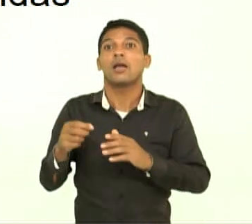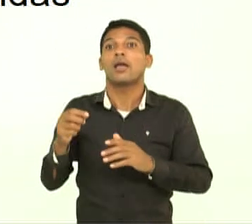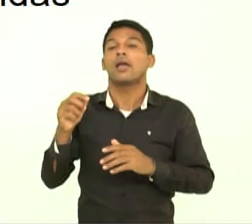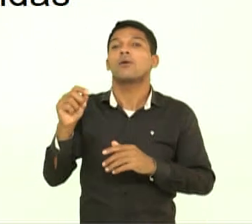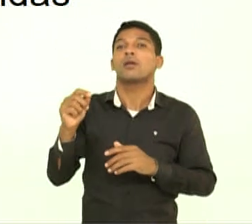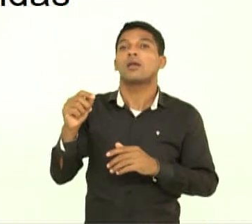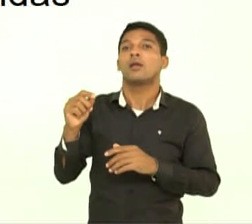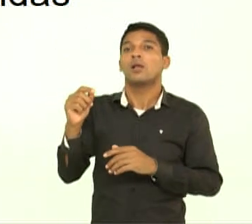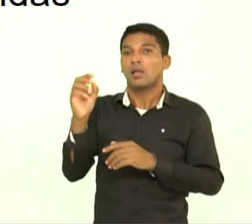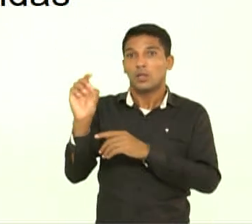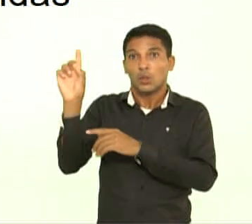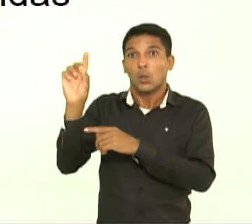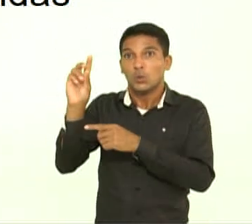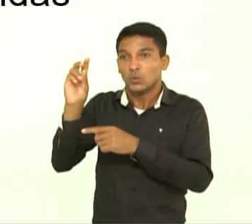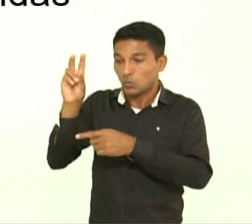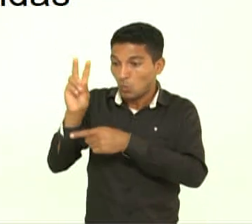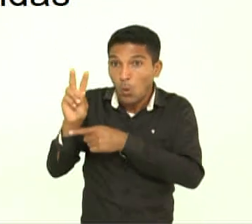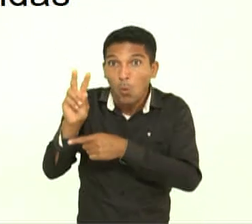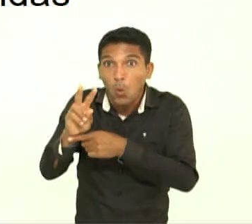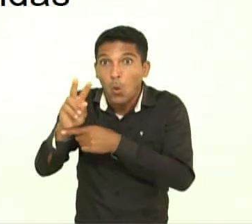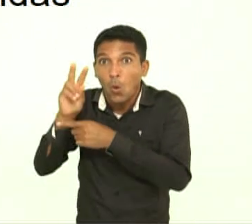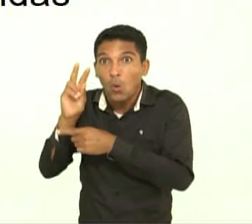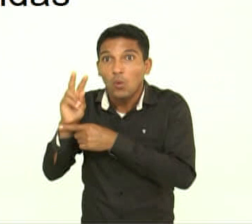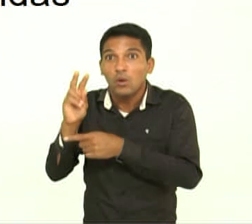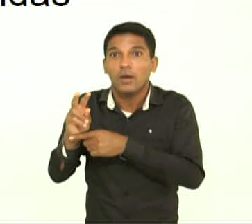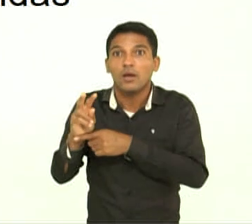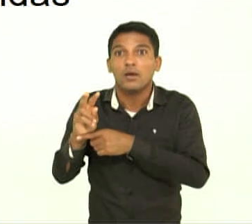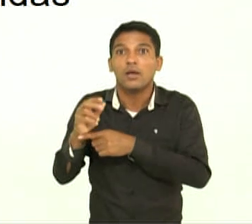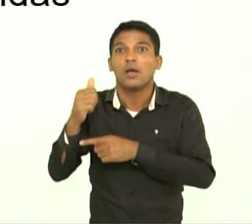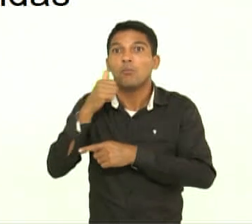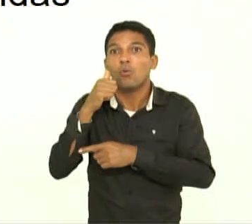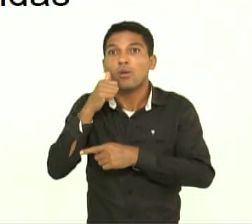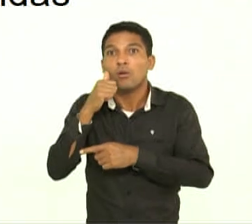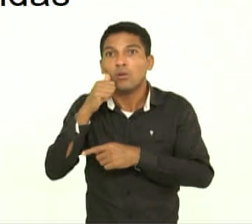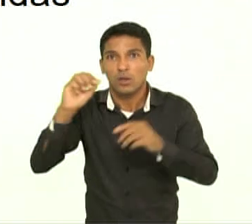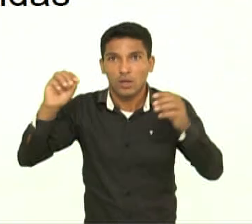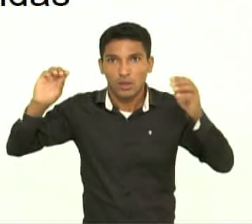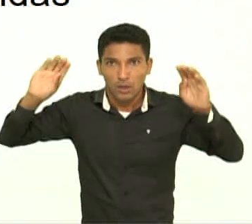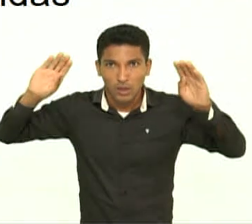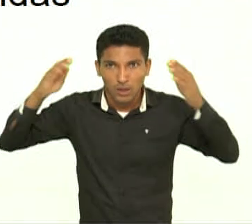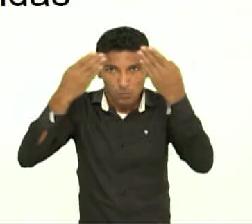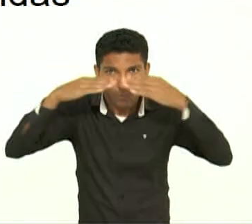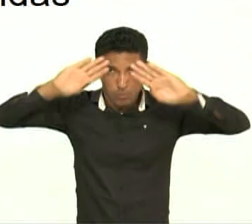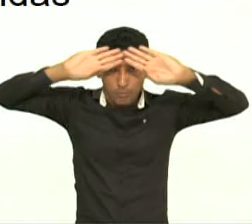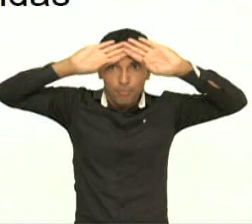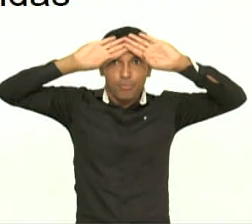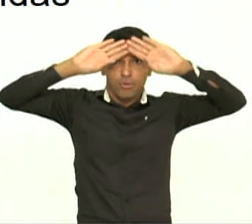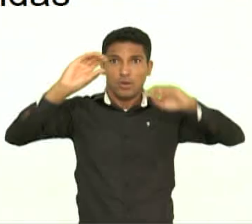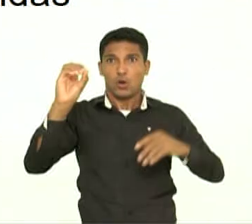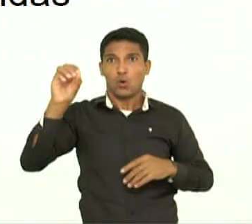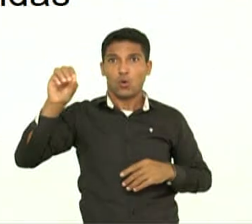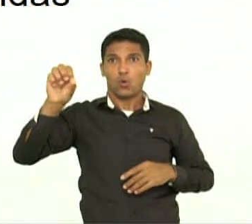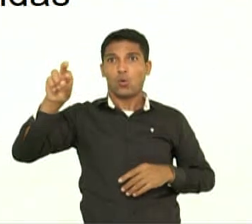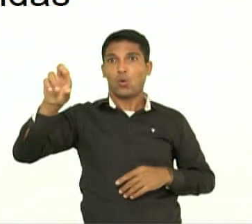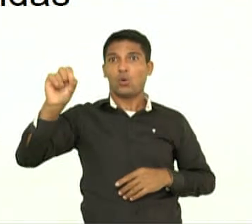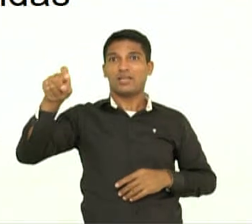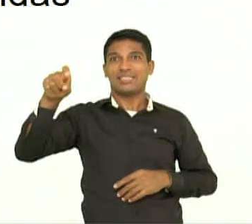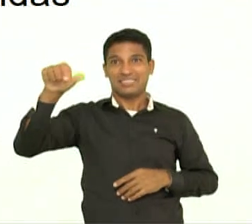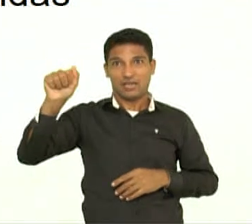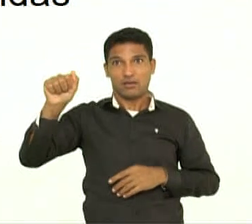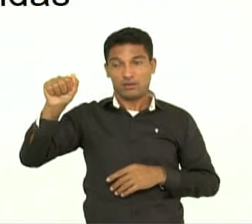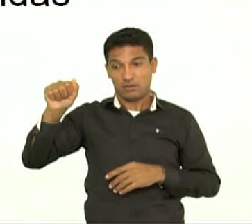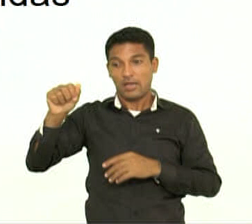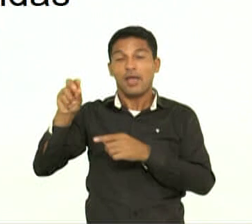Iemanjá como a sua protetora, como o orixá protetor. Em sua homenagem são lançadas no mar